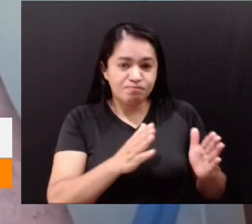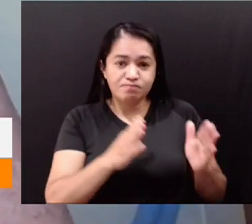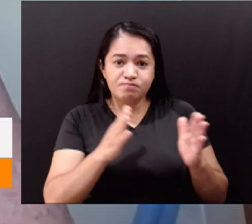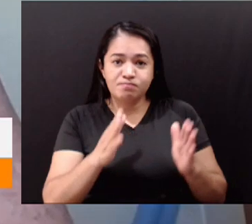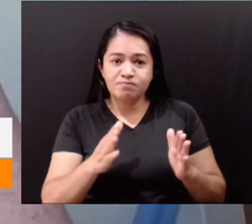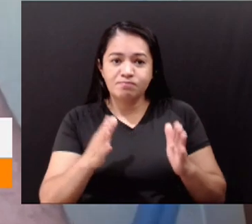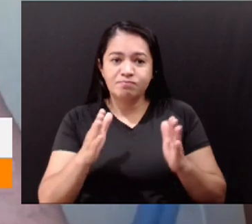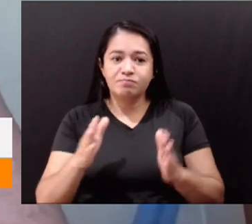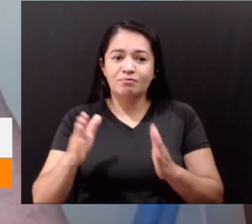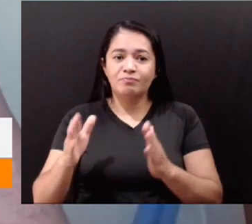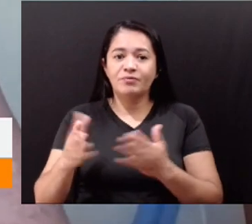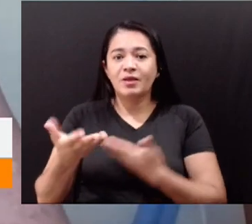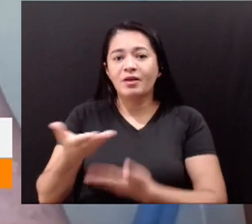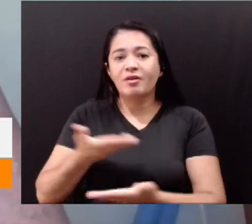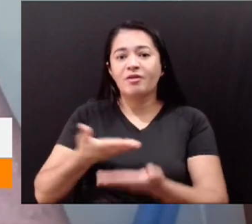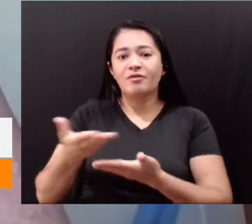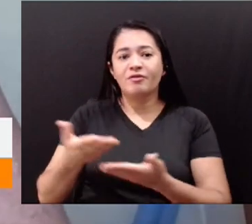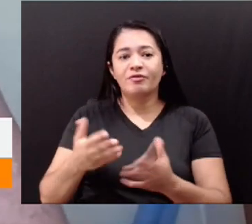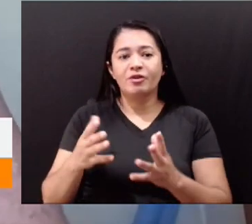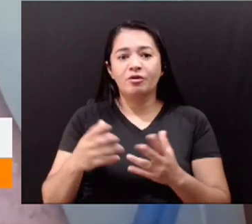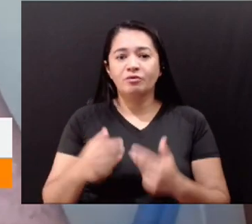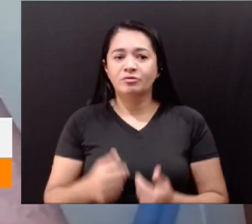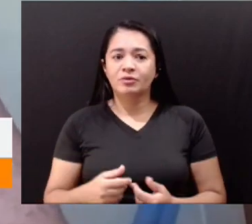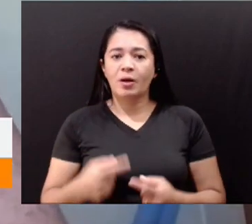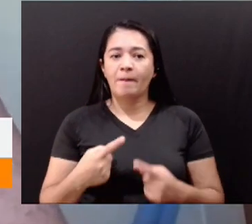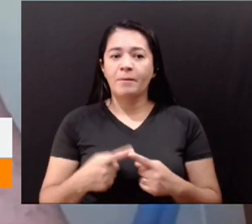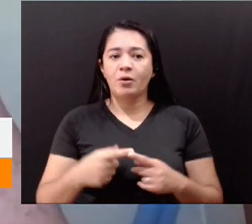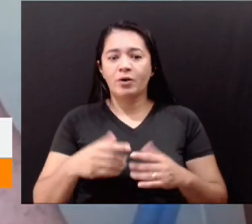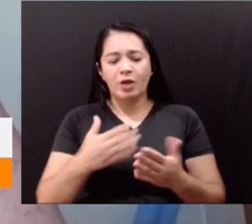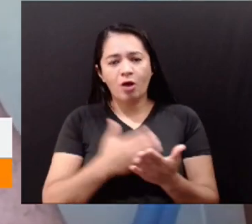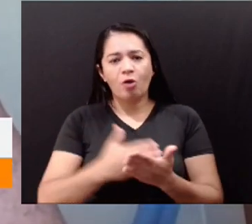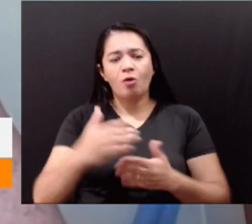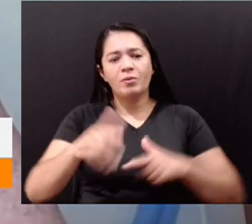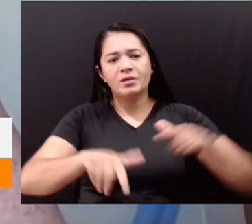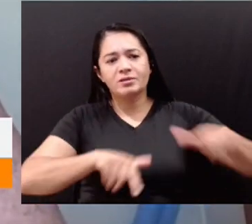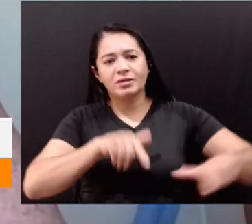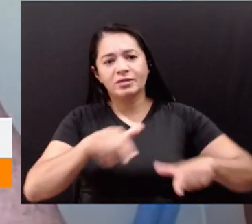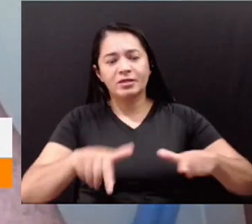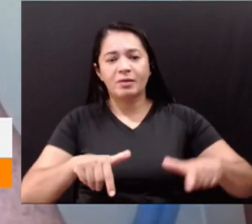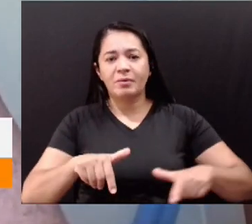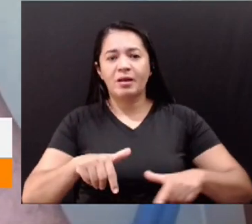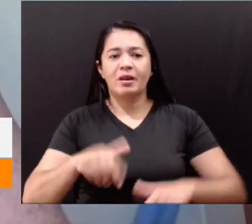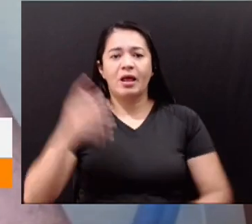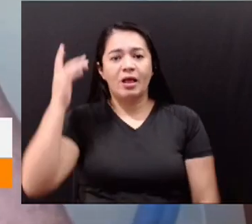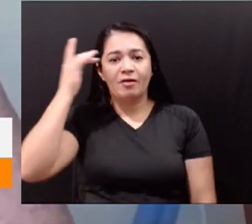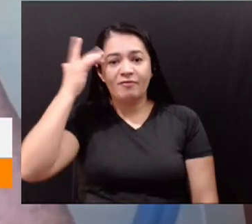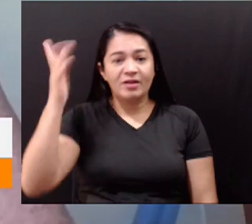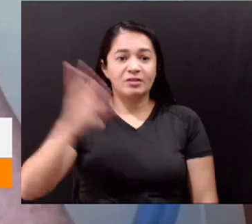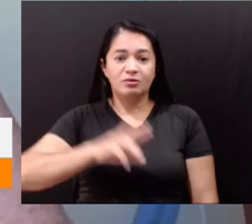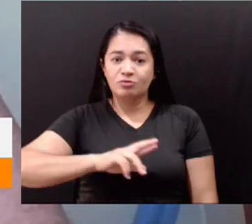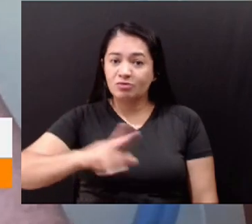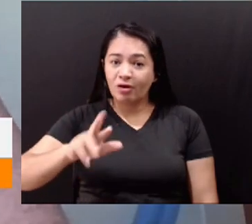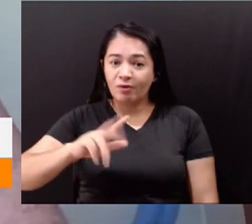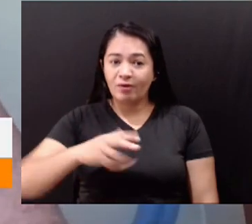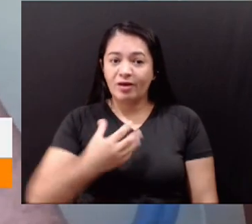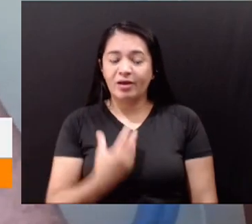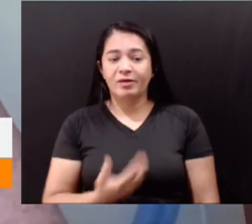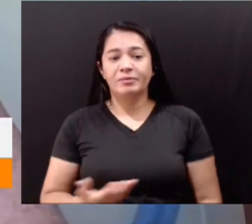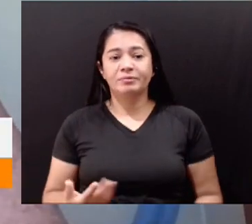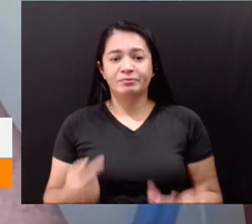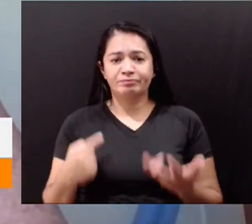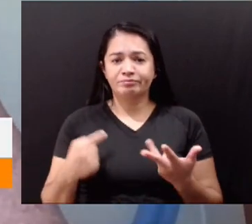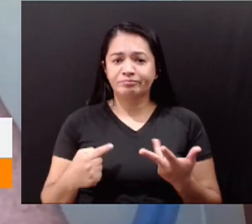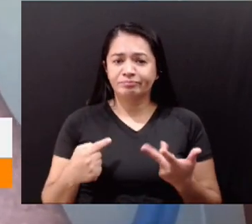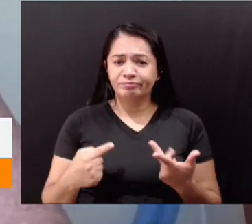foi fácil entrar no mercado de trabalho, não foi fácil viver no mercado de trabalho, e depois de 35 anos